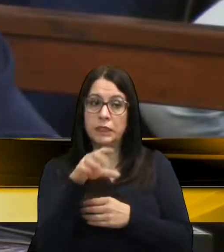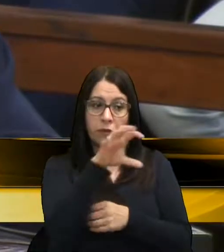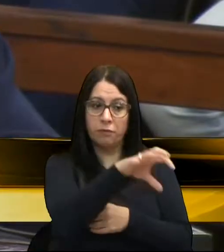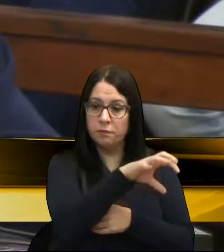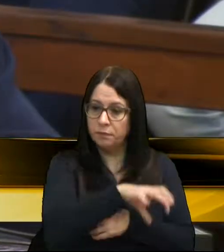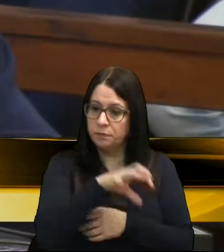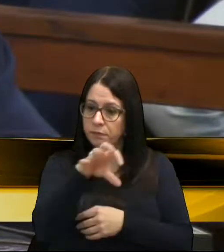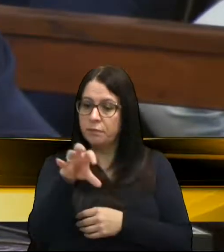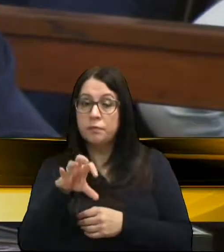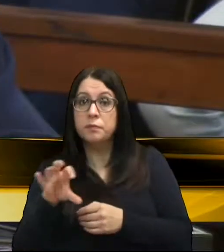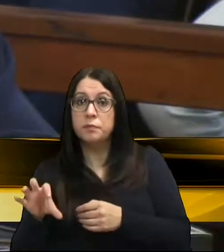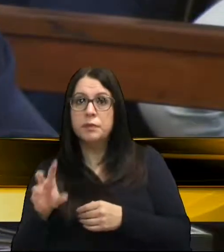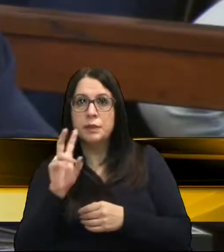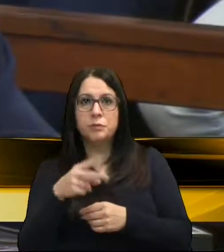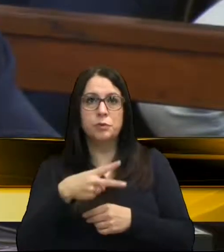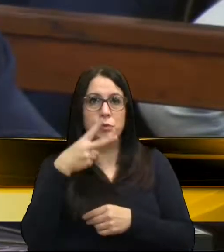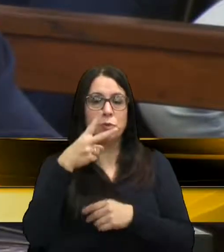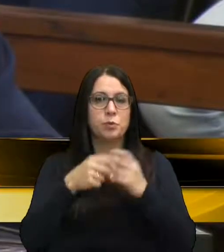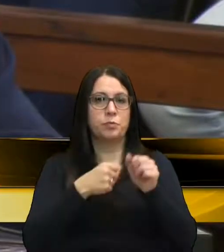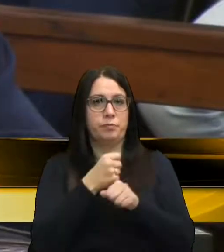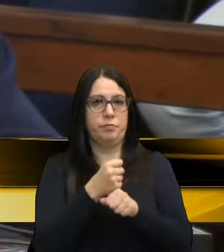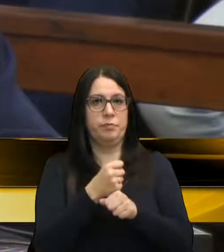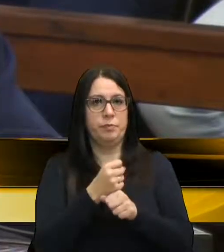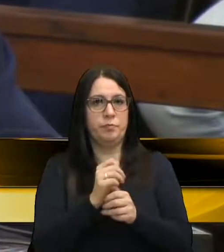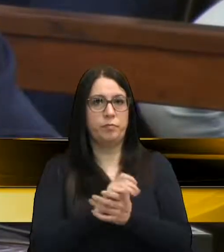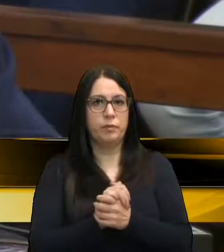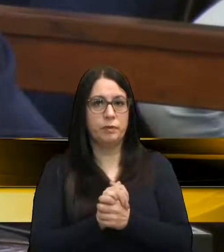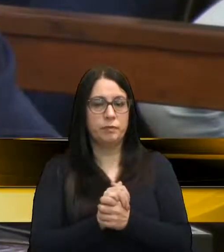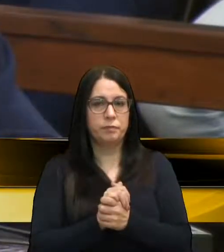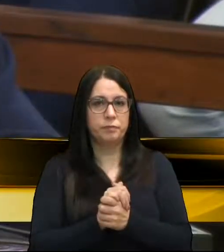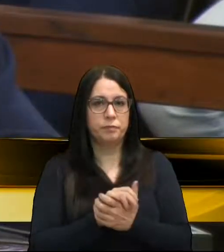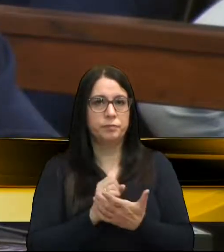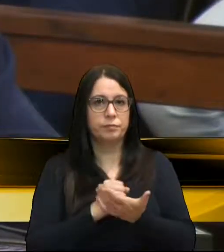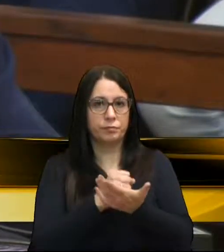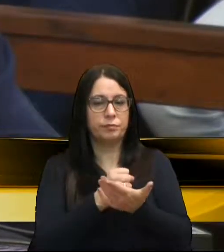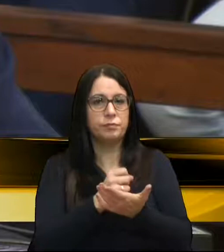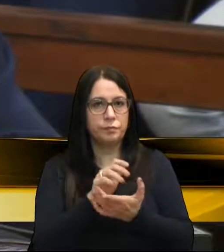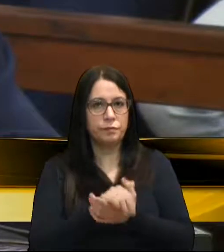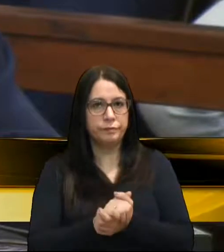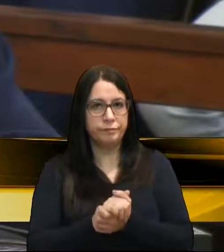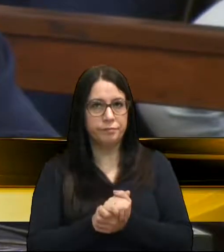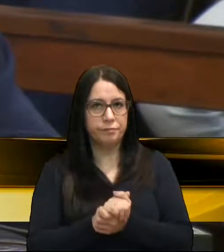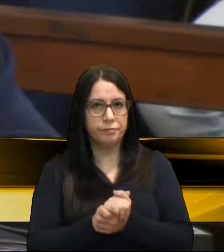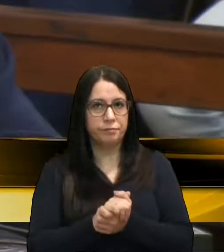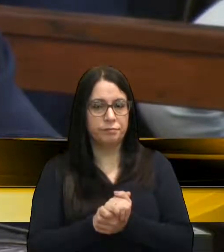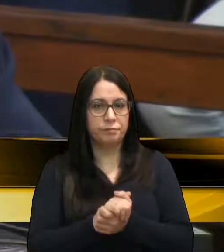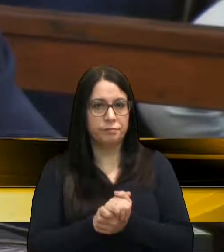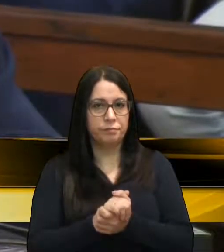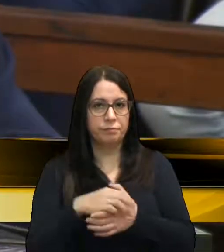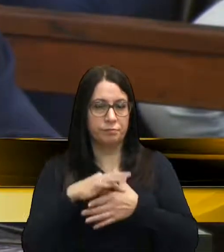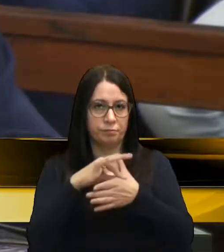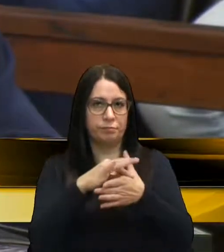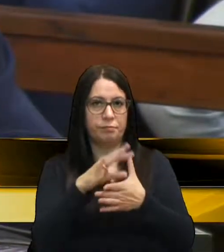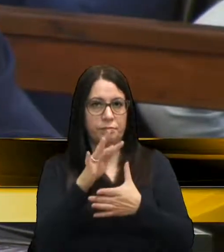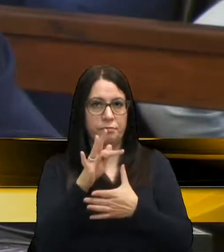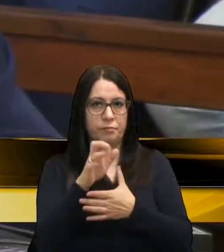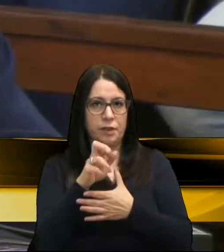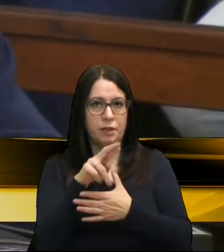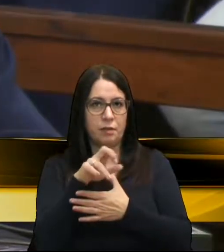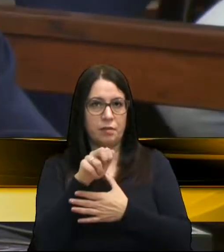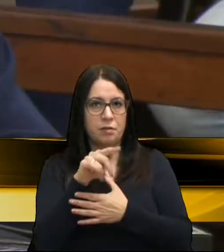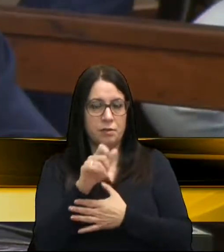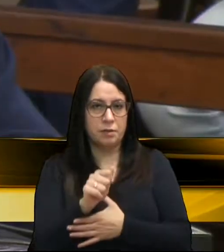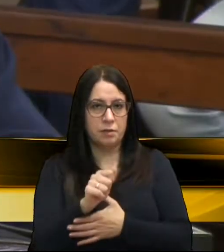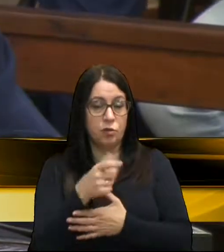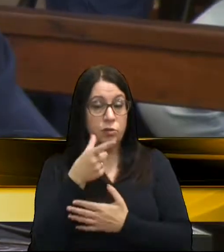áreas. Então, é o segundo ano que a assessoria, aí, liderado pela Fernanda,